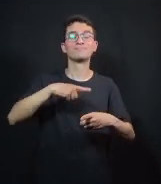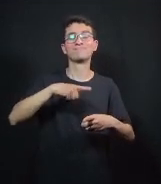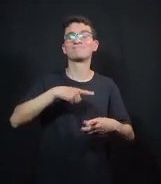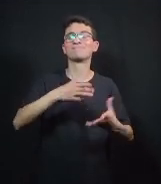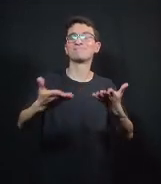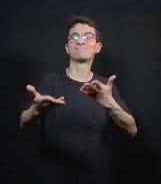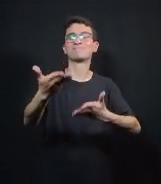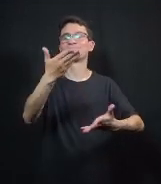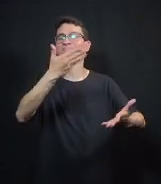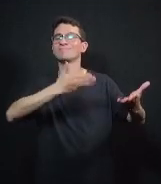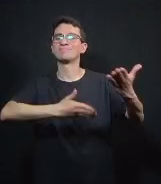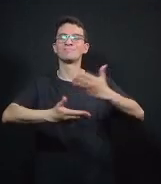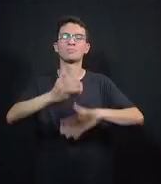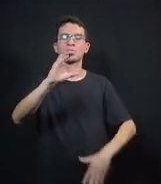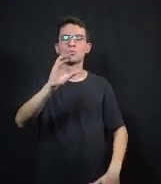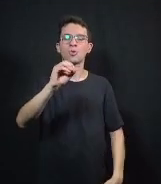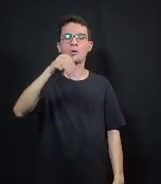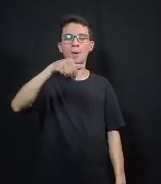tem um problema